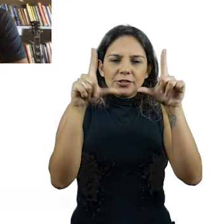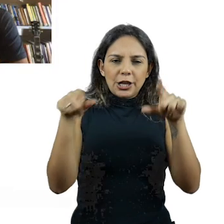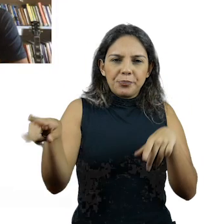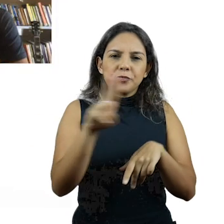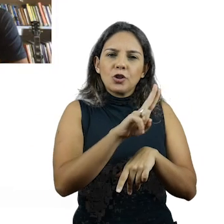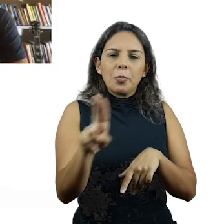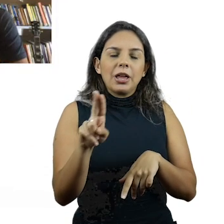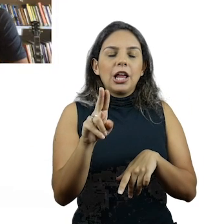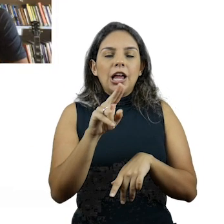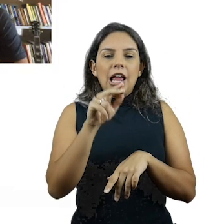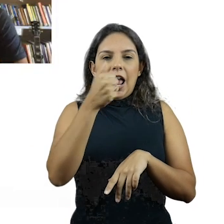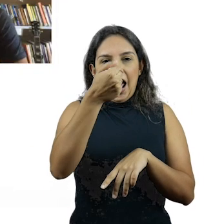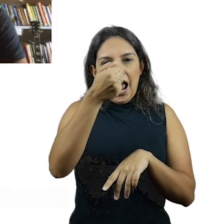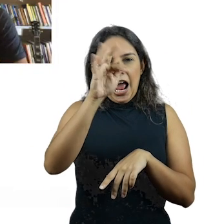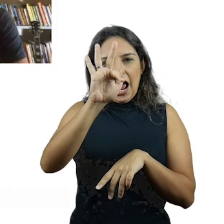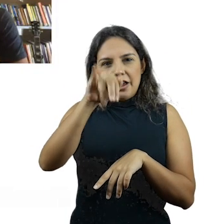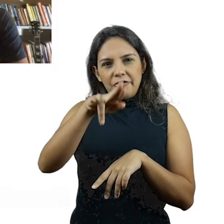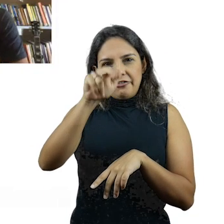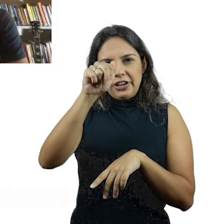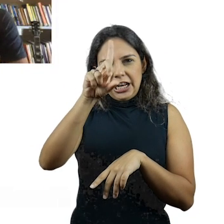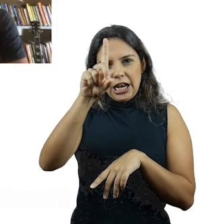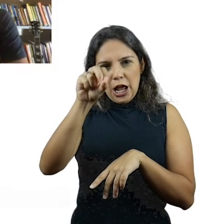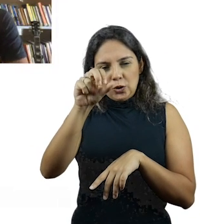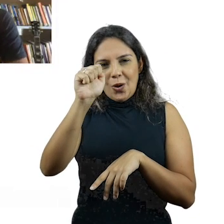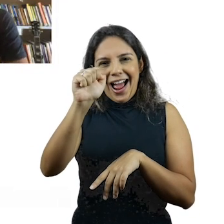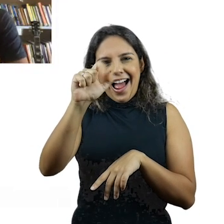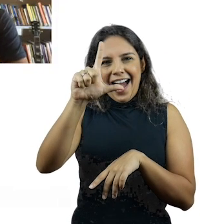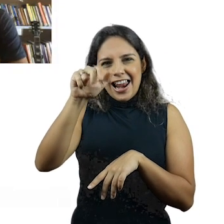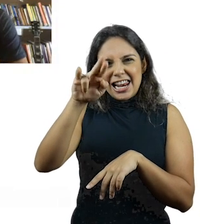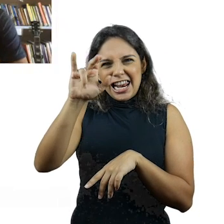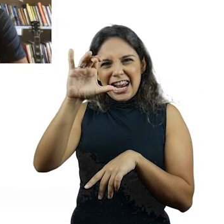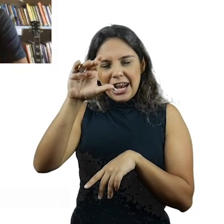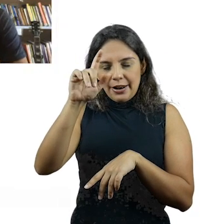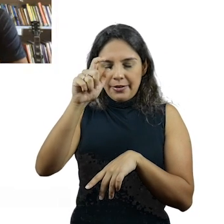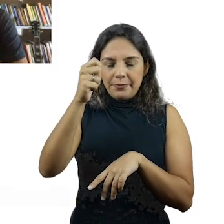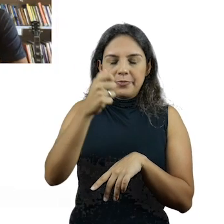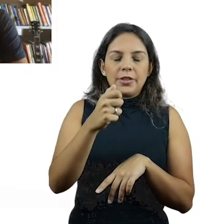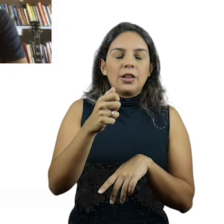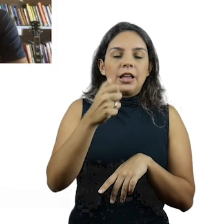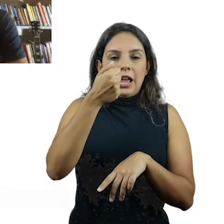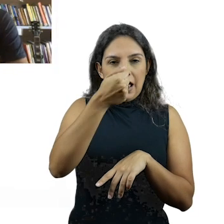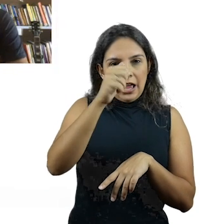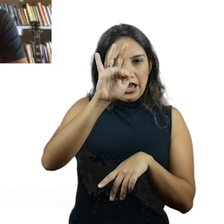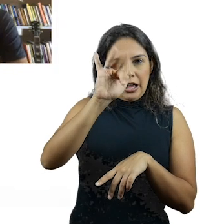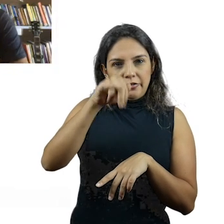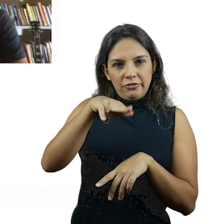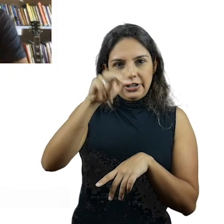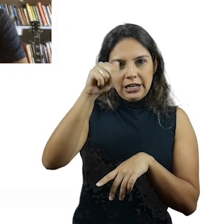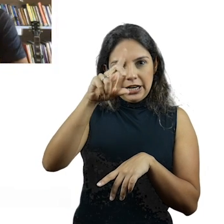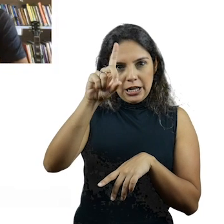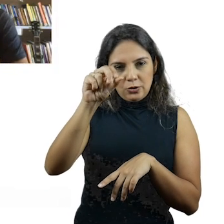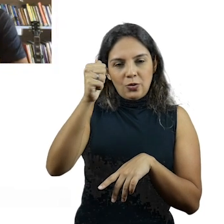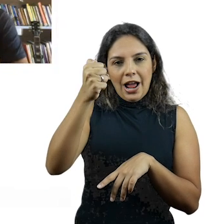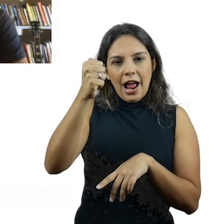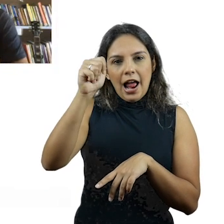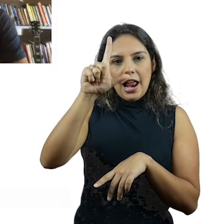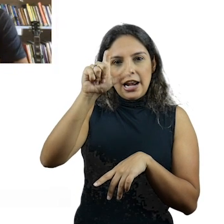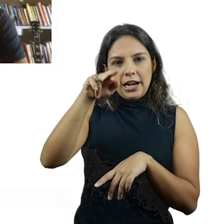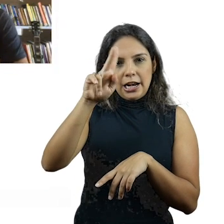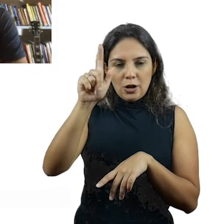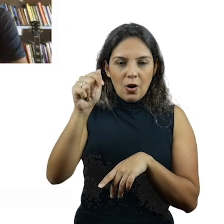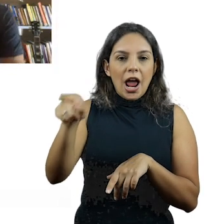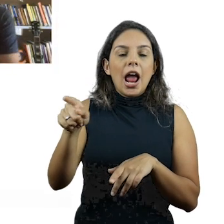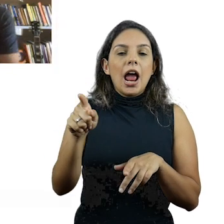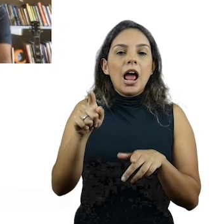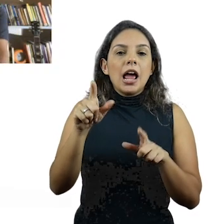Língua, Língua. No Canal Futuro. Era um programa ótimo. Mas você sabe que eu mais aprendi ali do que ensinava, né? Quem entende